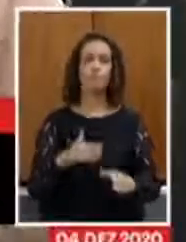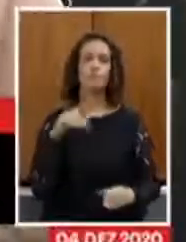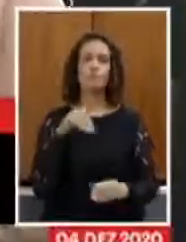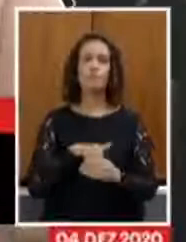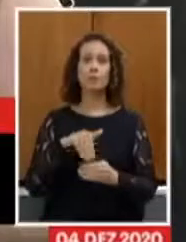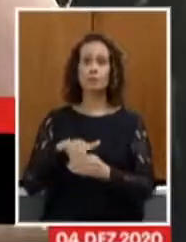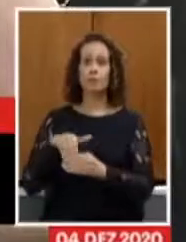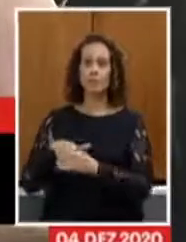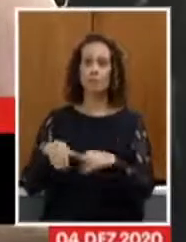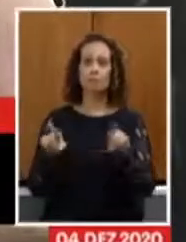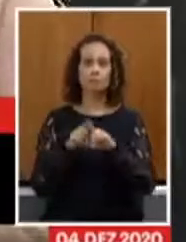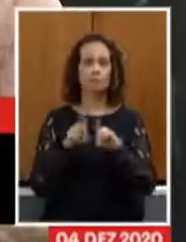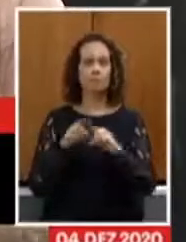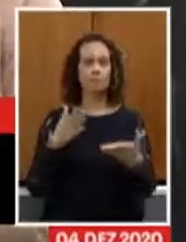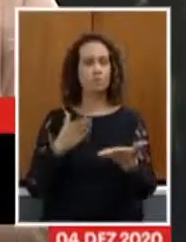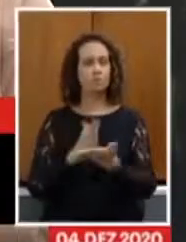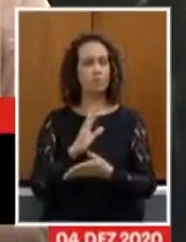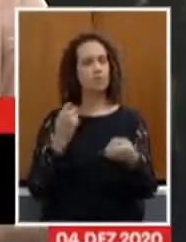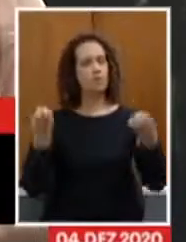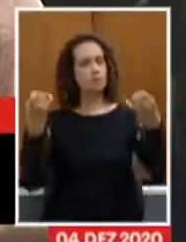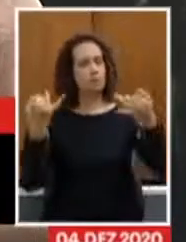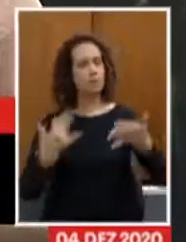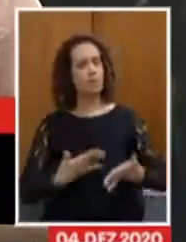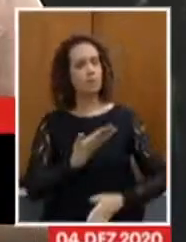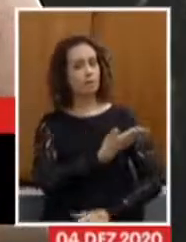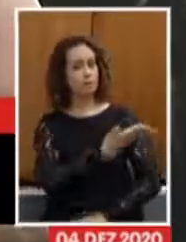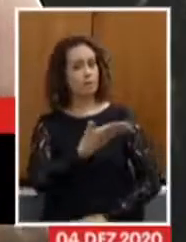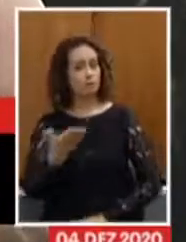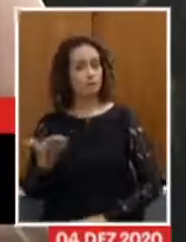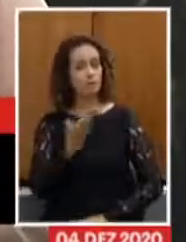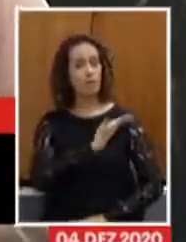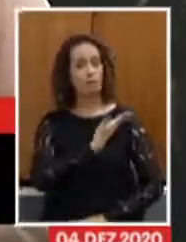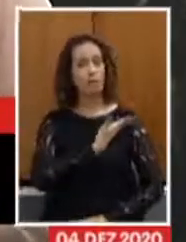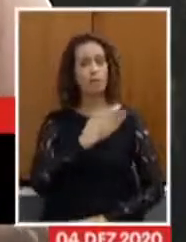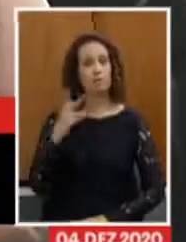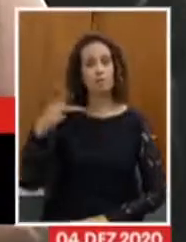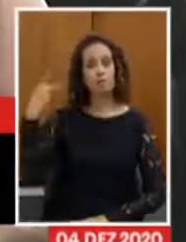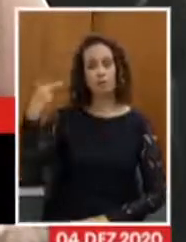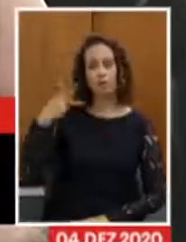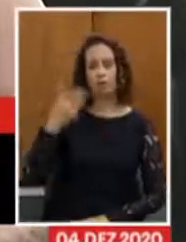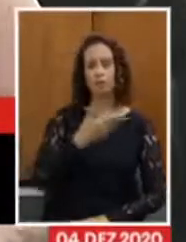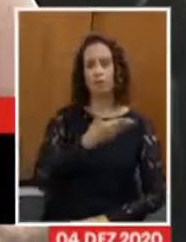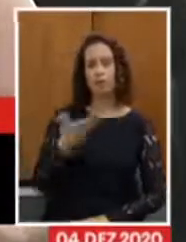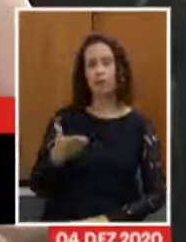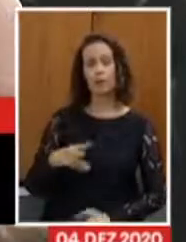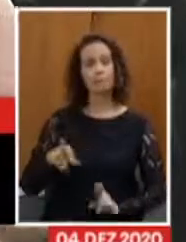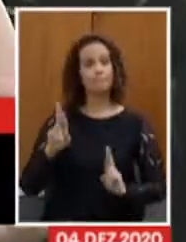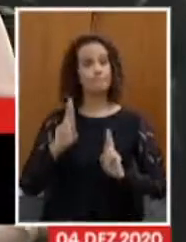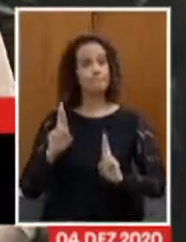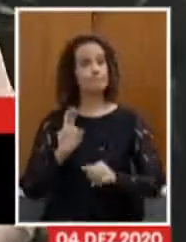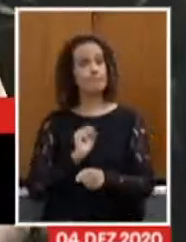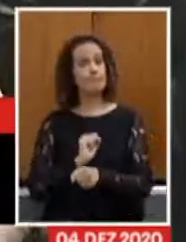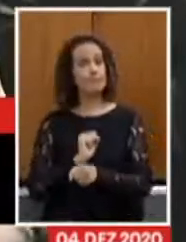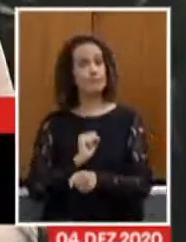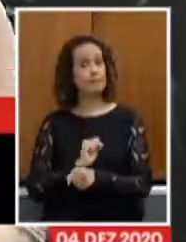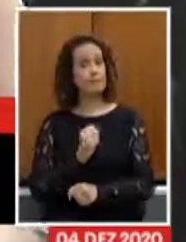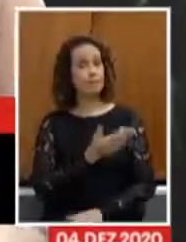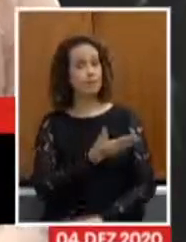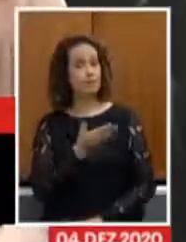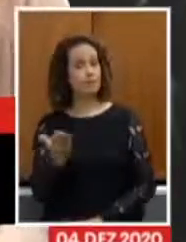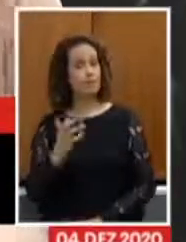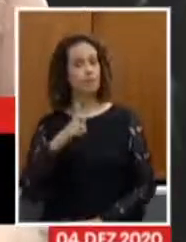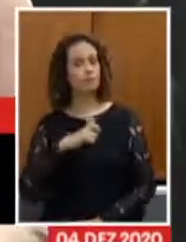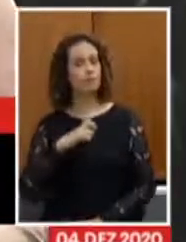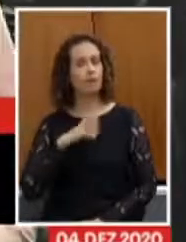sua aprovação, e vou explicar aos colegas parlamentares com a esperança de que nós tenhamos